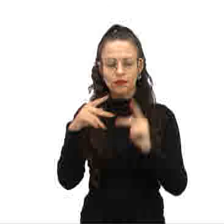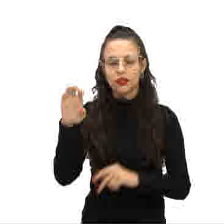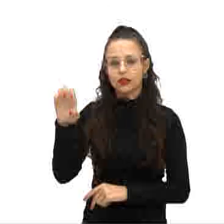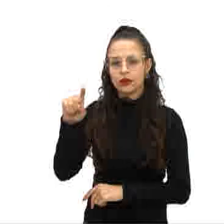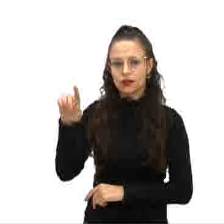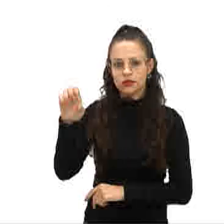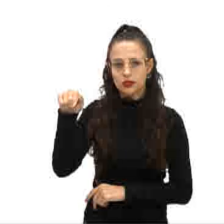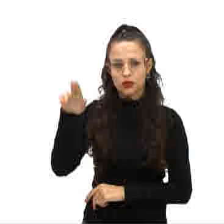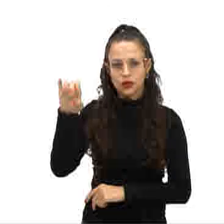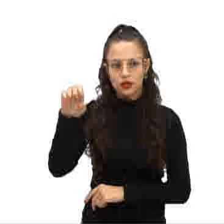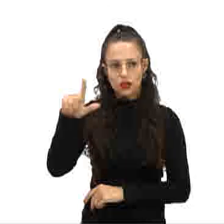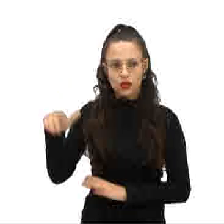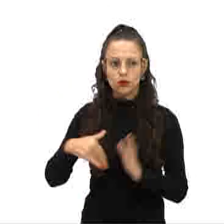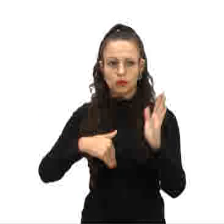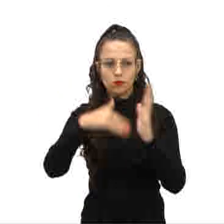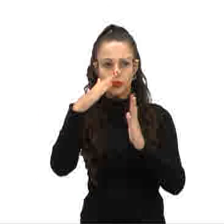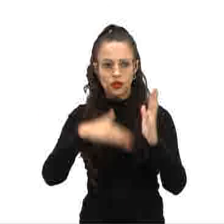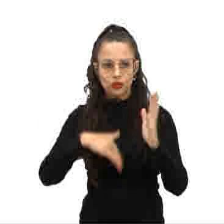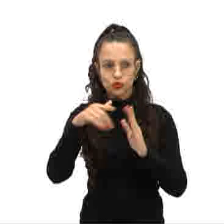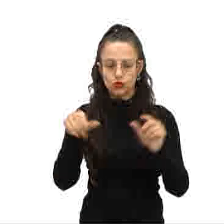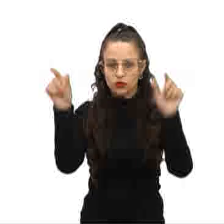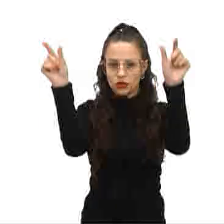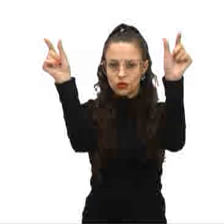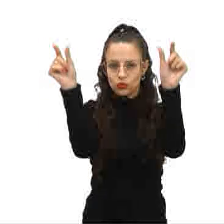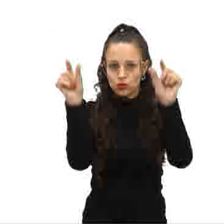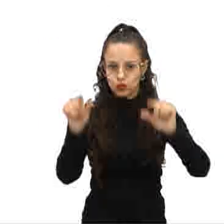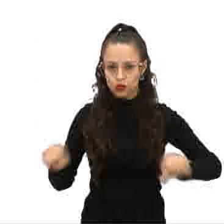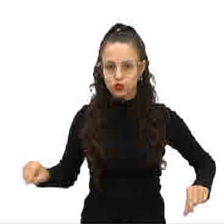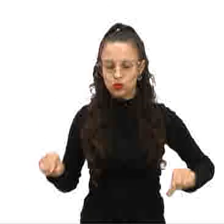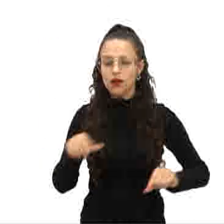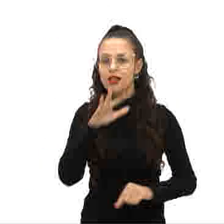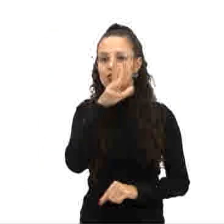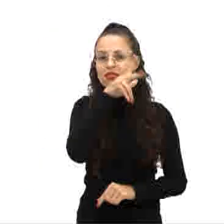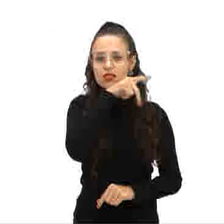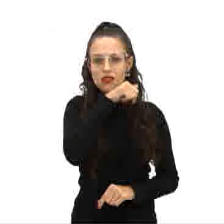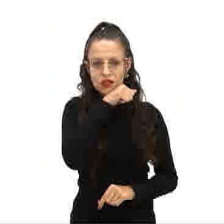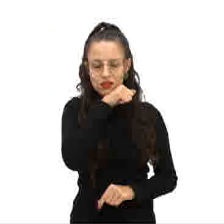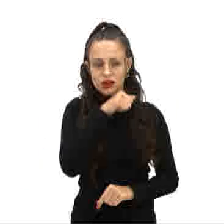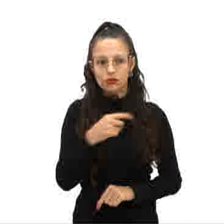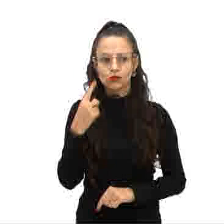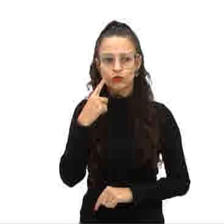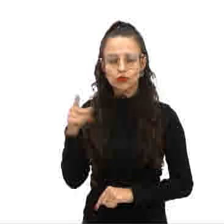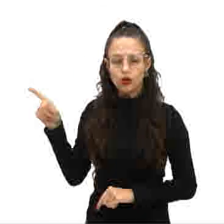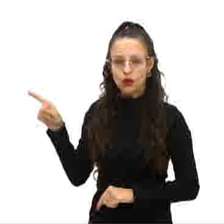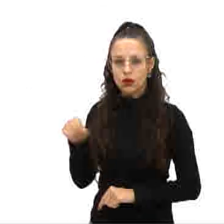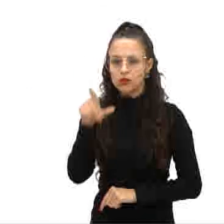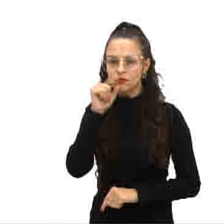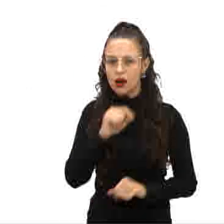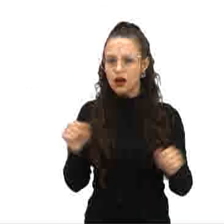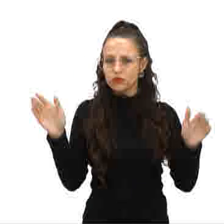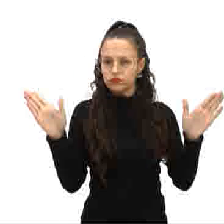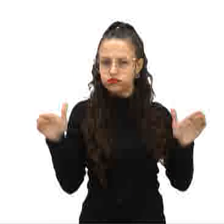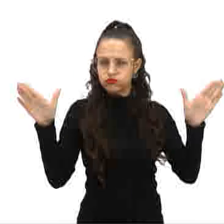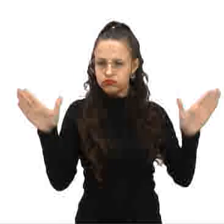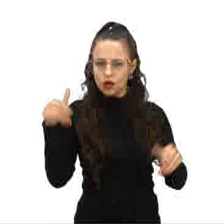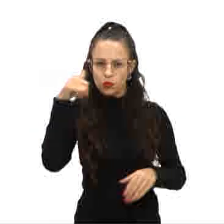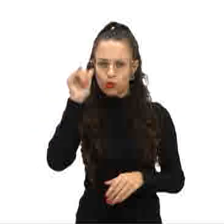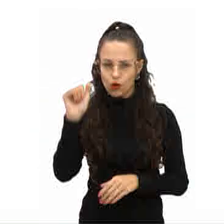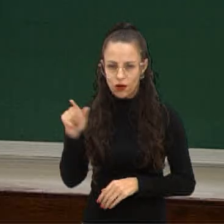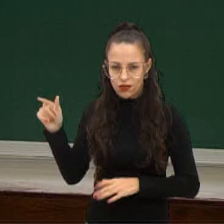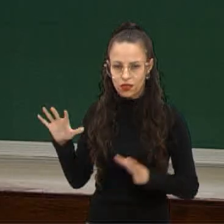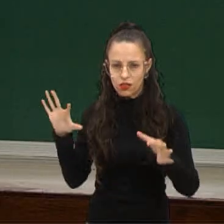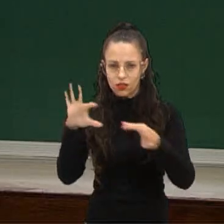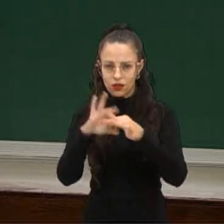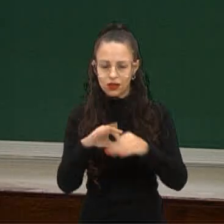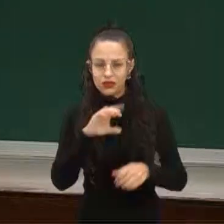Onde ele pinta, né? São Marcos como leão, São Mateus como anjo, São João como águia, São Lucas como boi. Que é aquela concepção que a